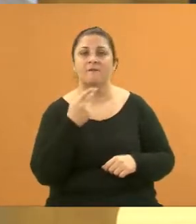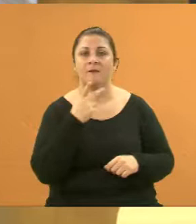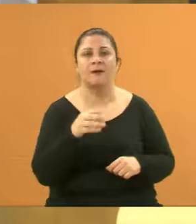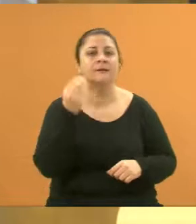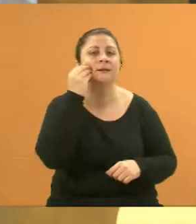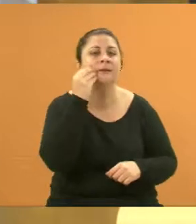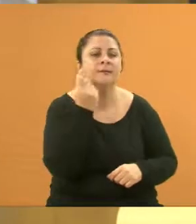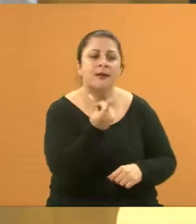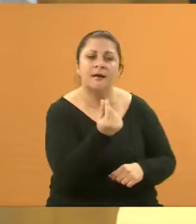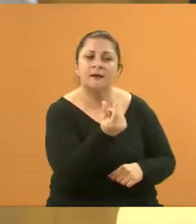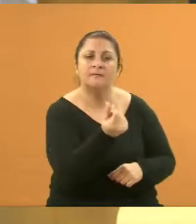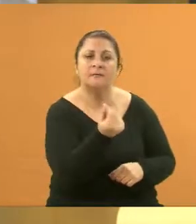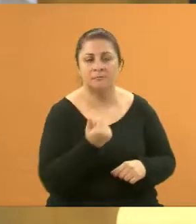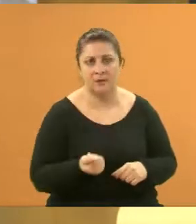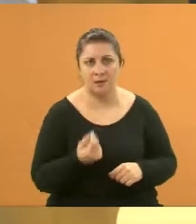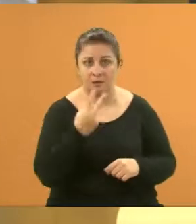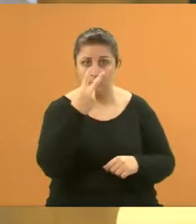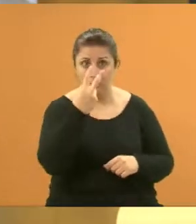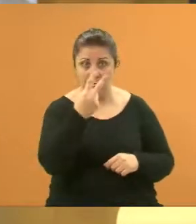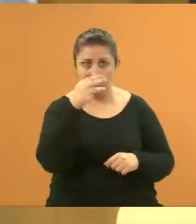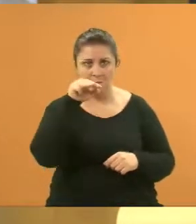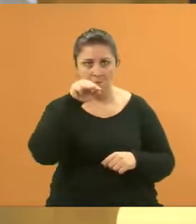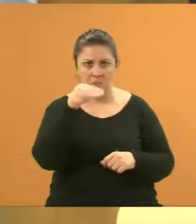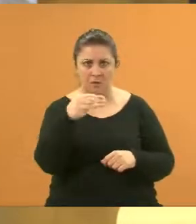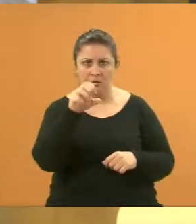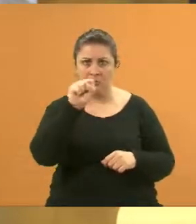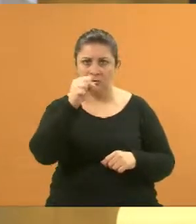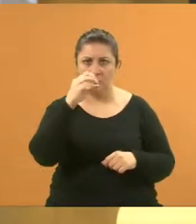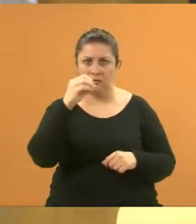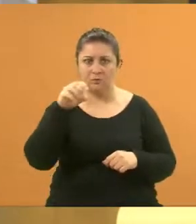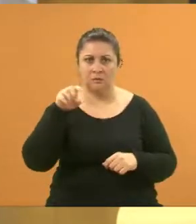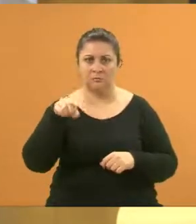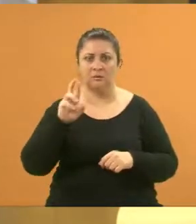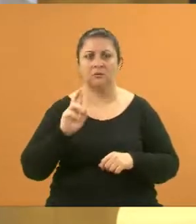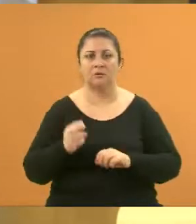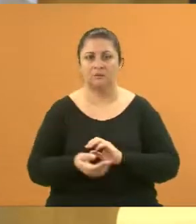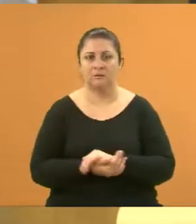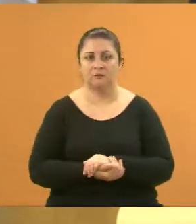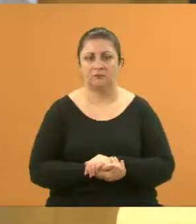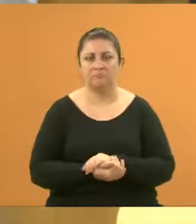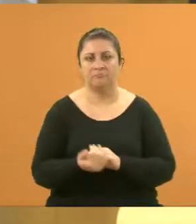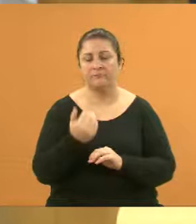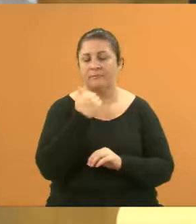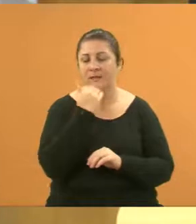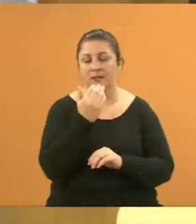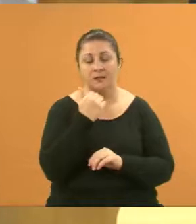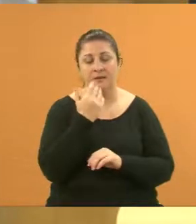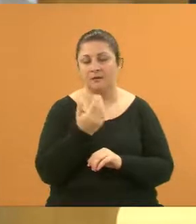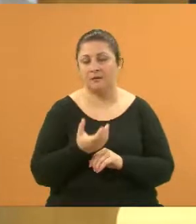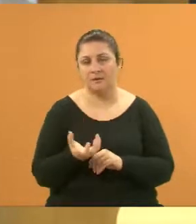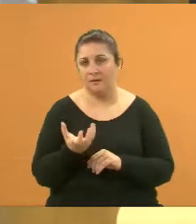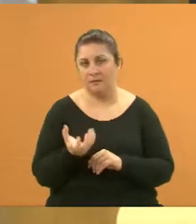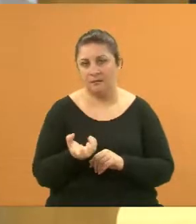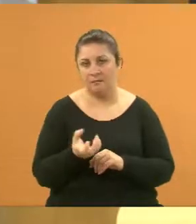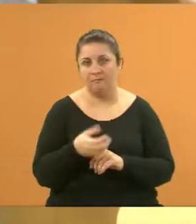tentar receber 2.800.000 reais? Ninguém abriria a mão. Os bancos não